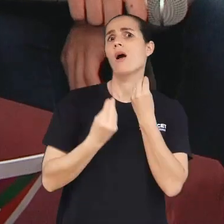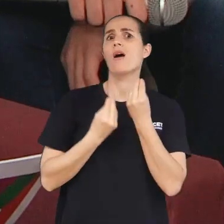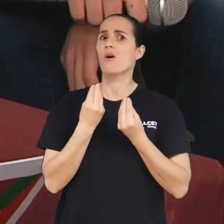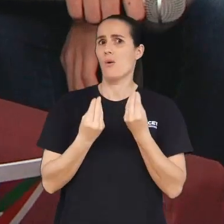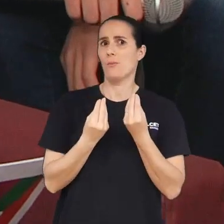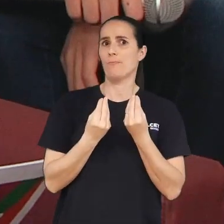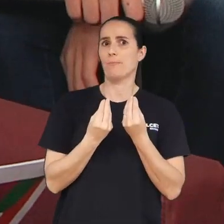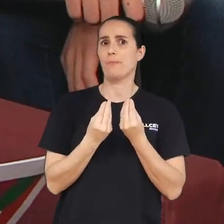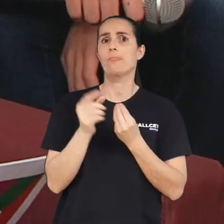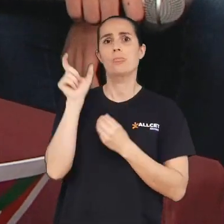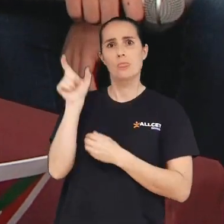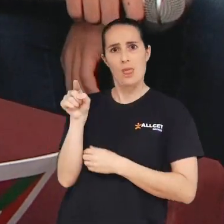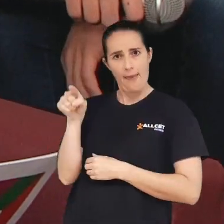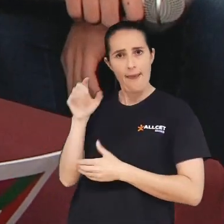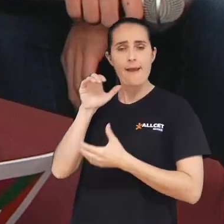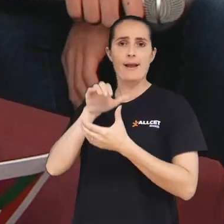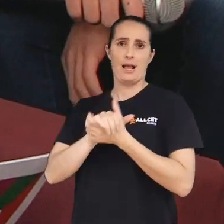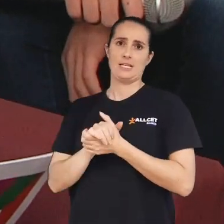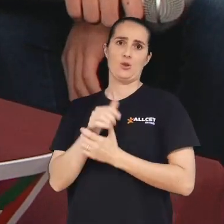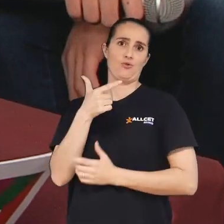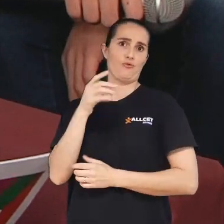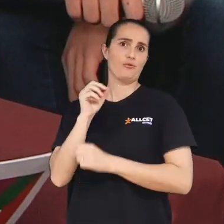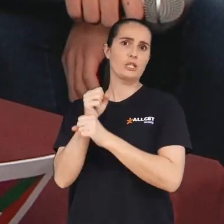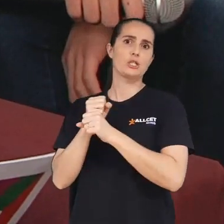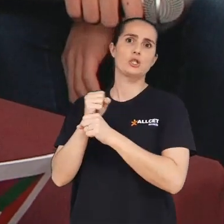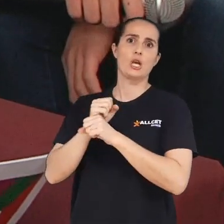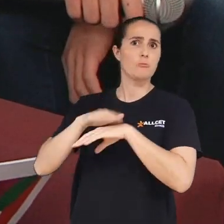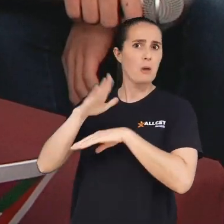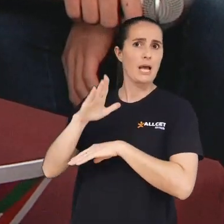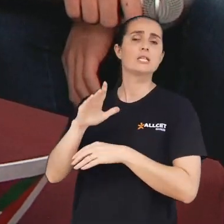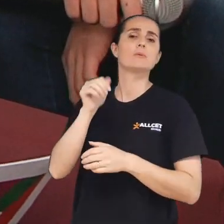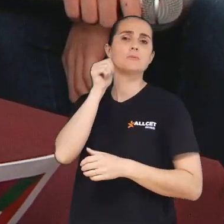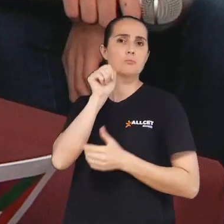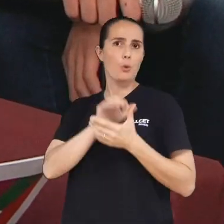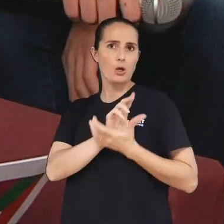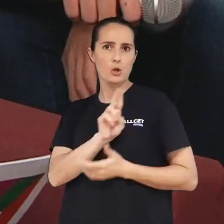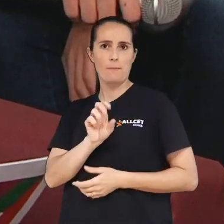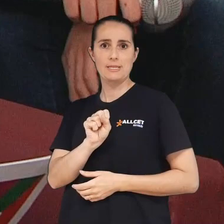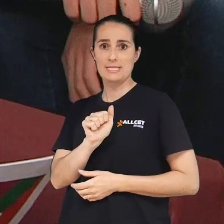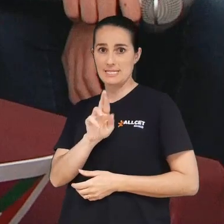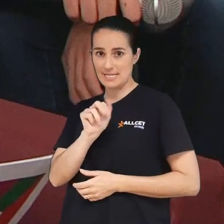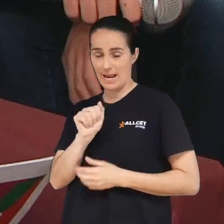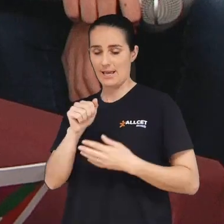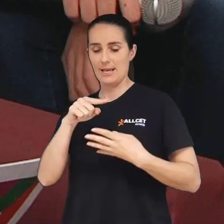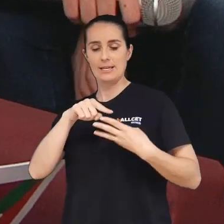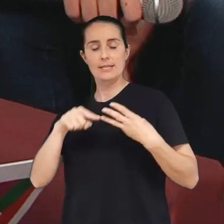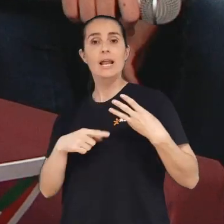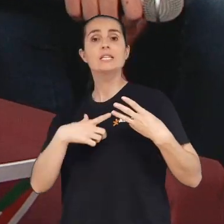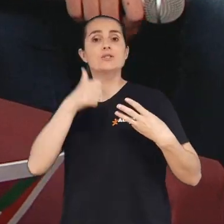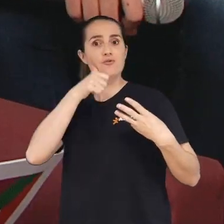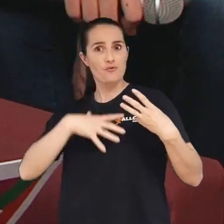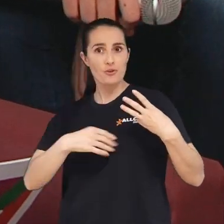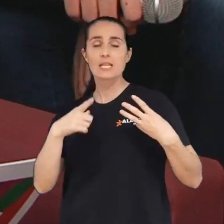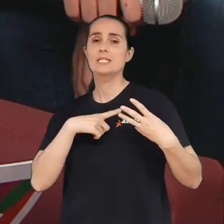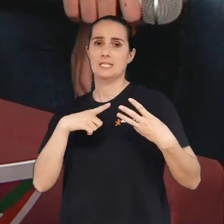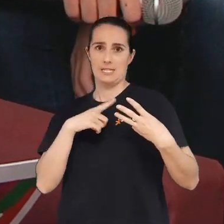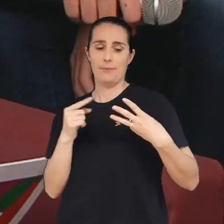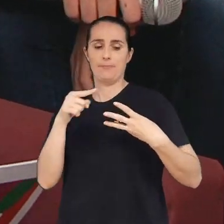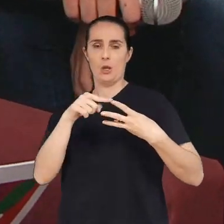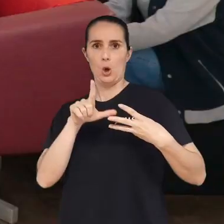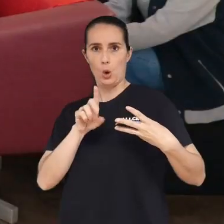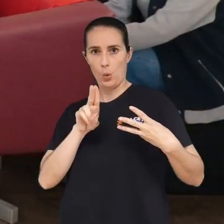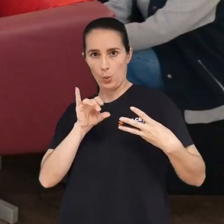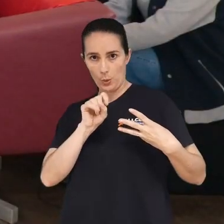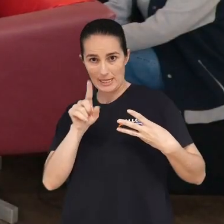lá no futuro. Ele é casado há mais de 20 anos com a Sara, é pai de 3 meninas, segundo ele,